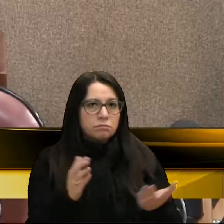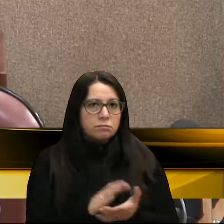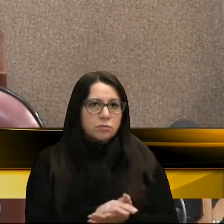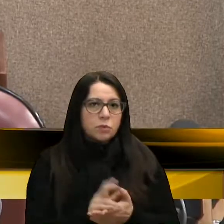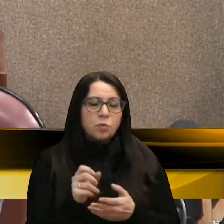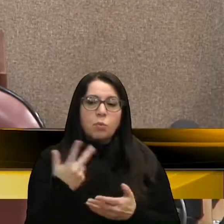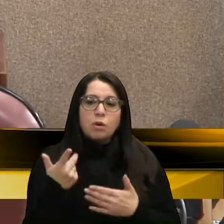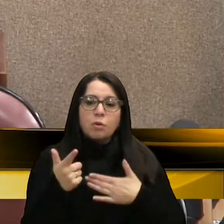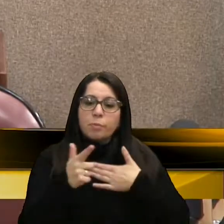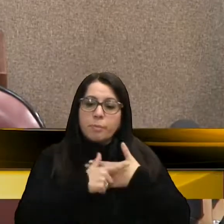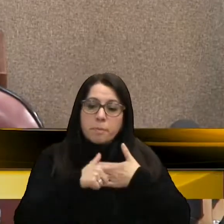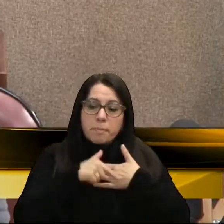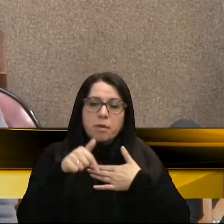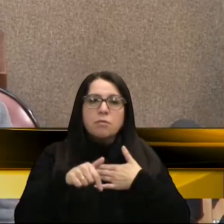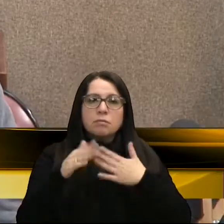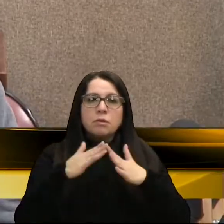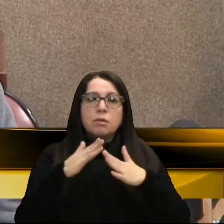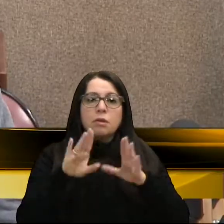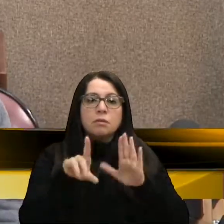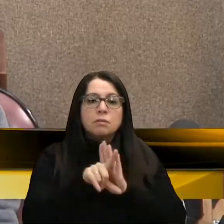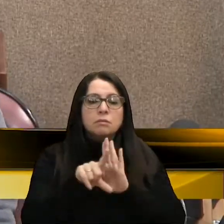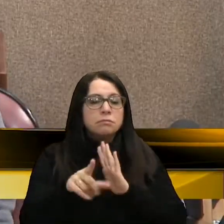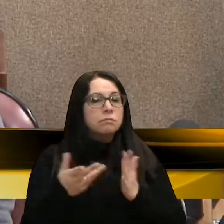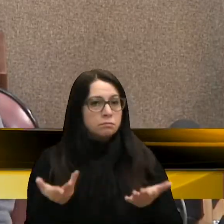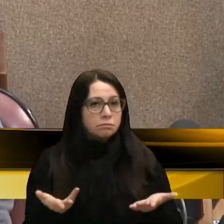Qual é a função dessa casa?